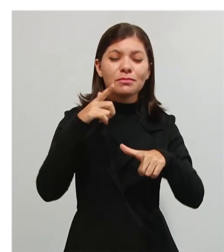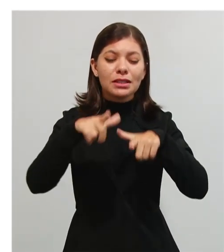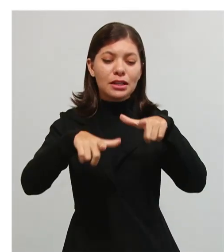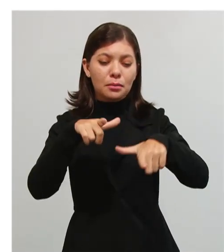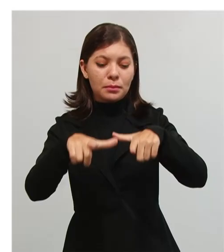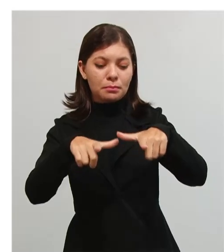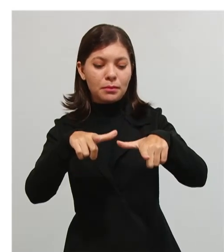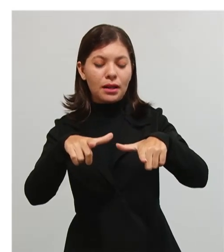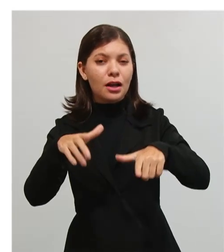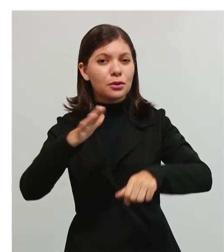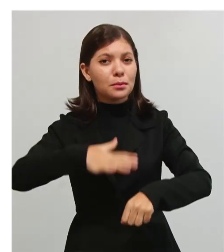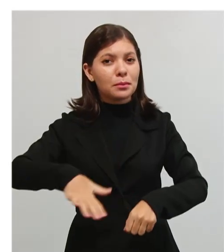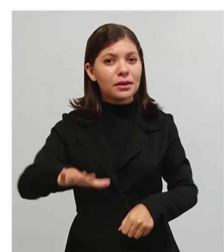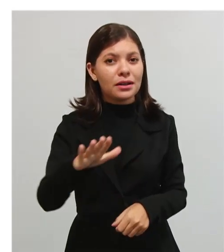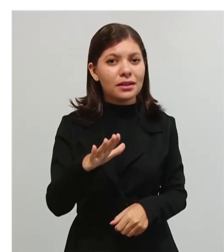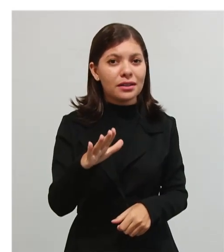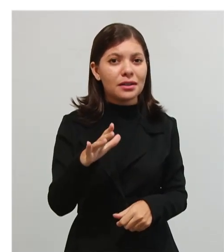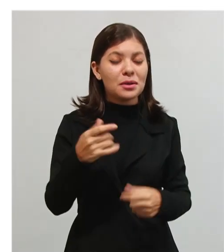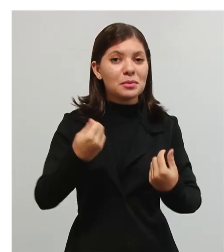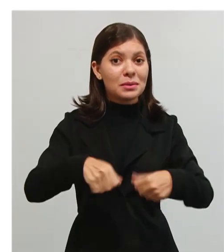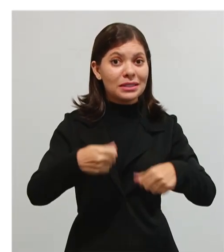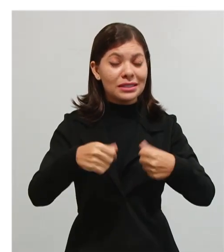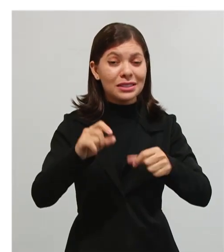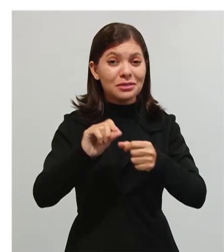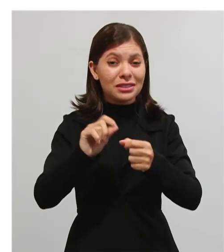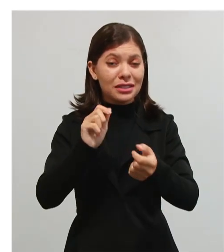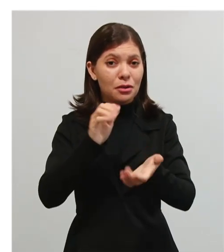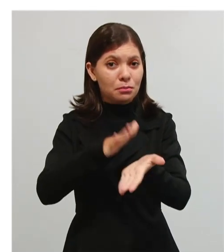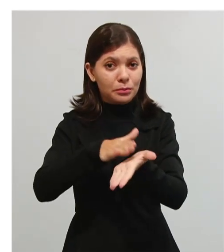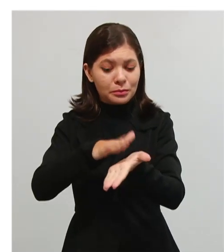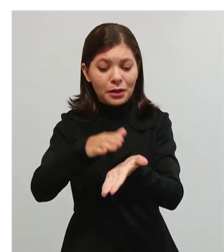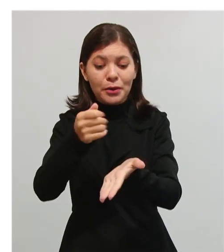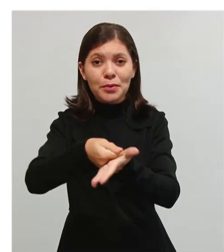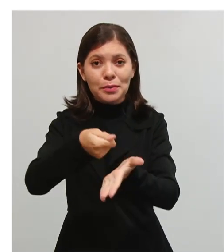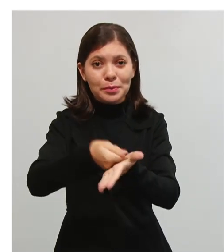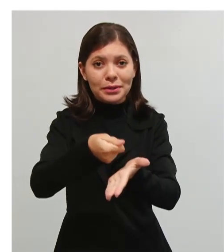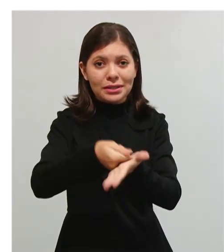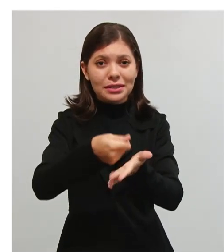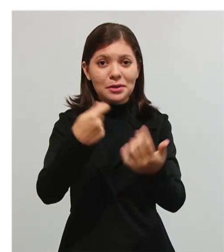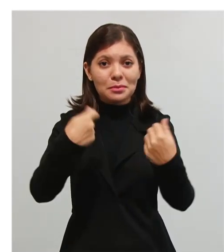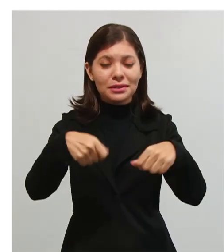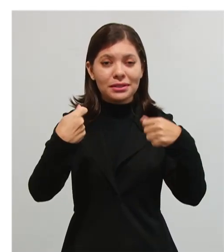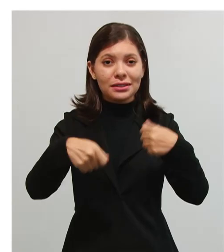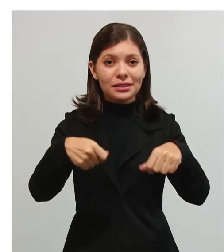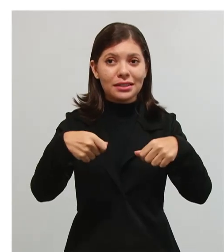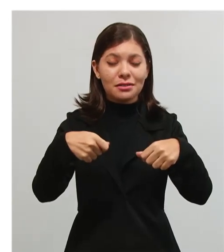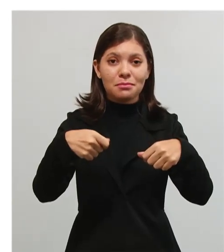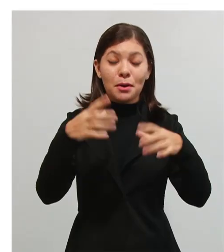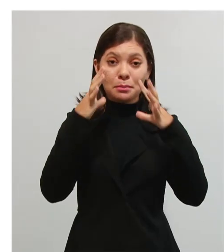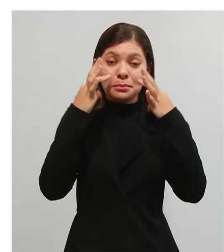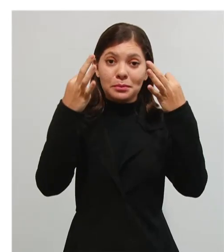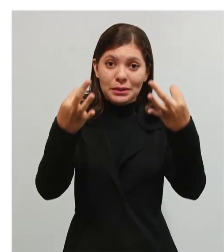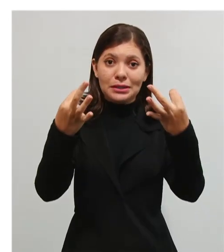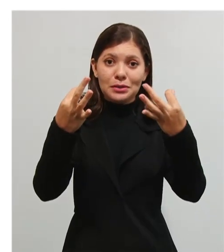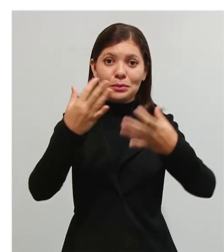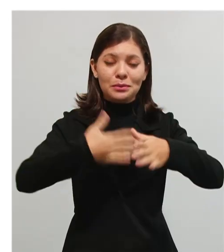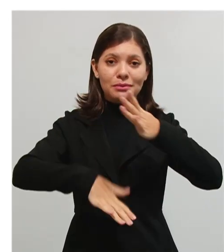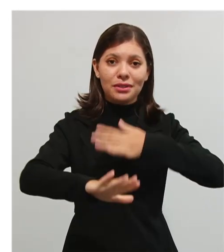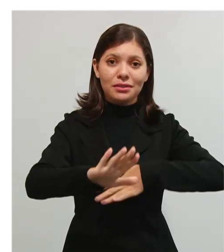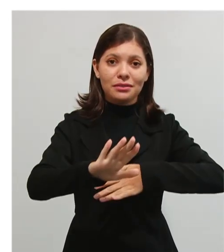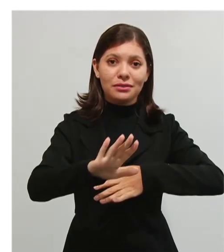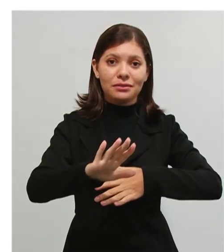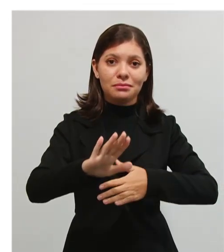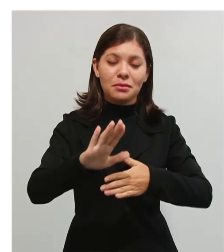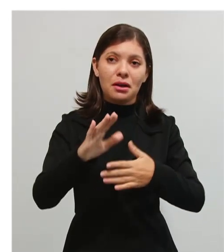uma área que você vai precisar fazer cobrança, você precisa se policiar. Você pode ser